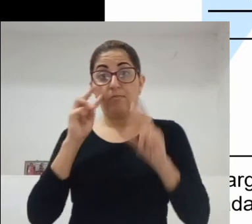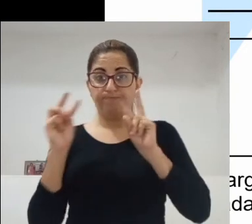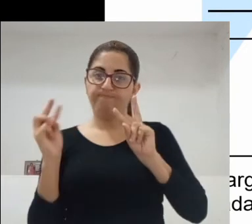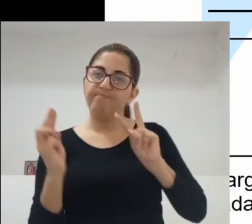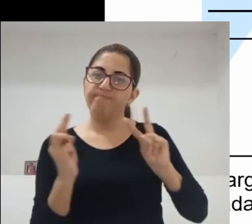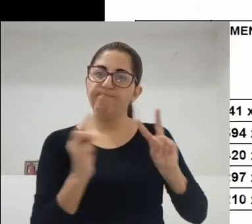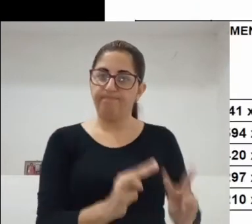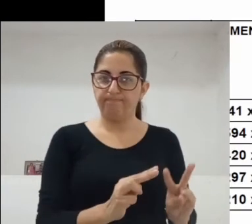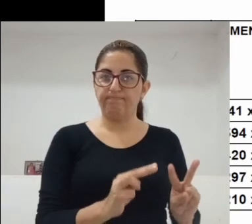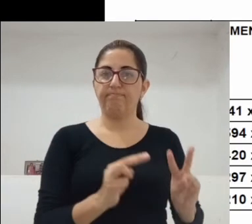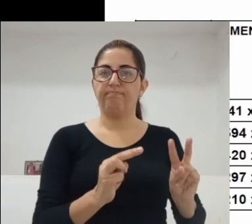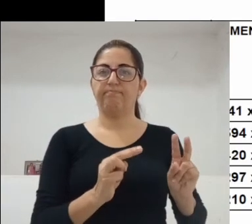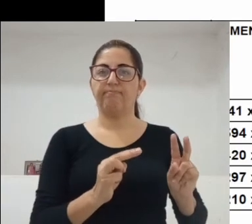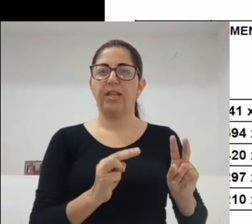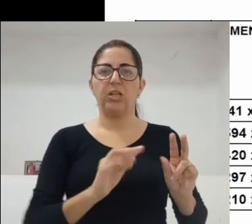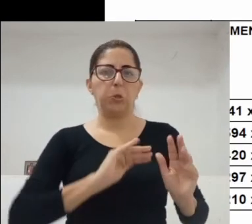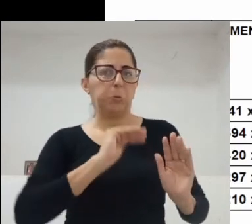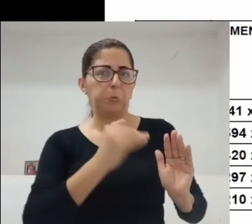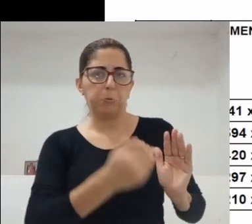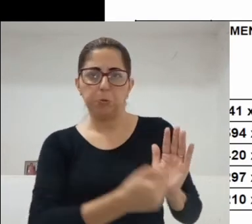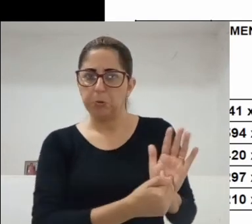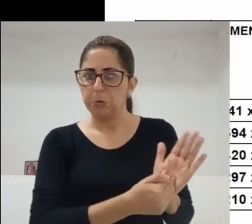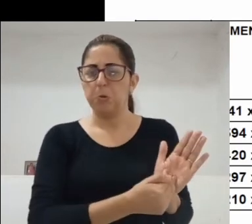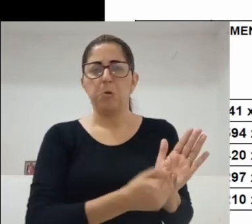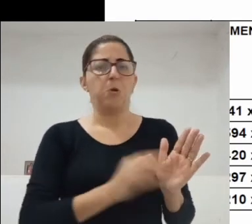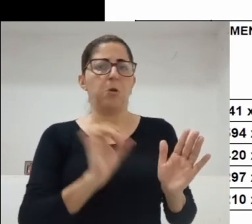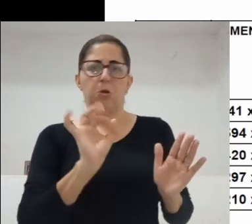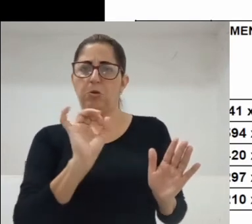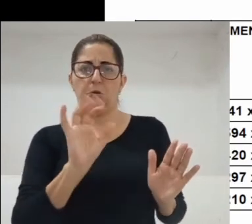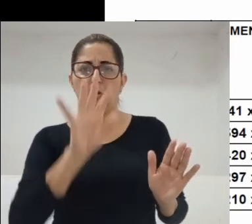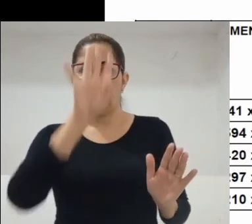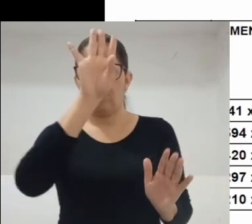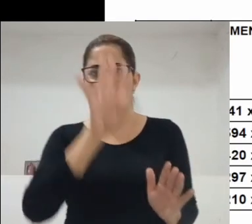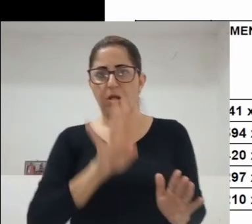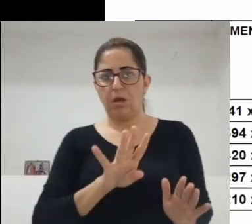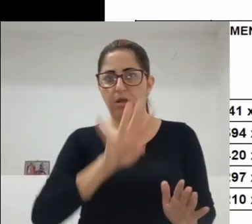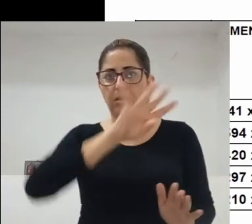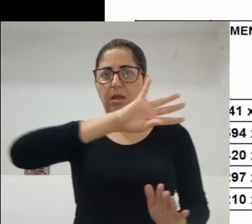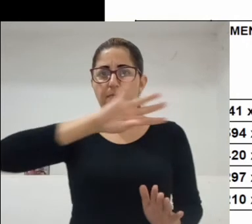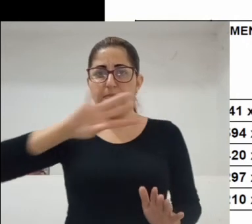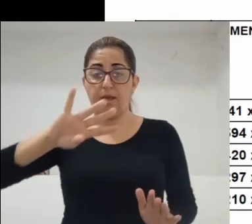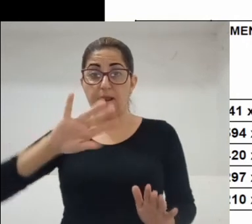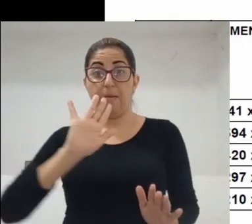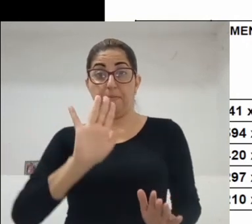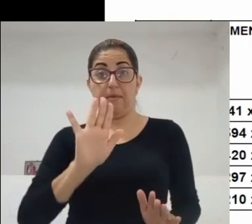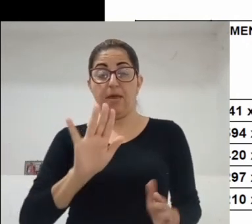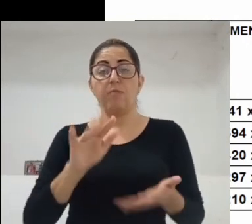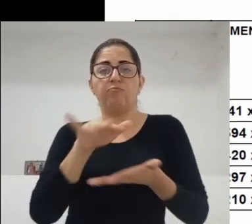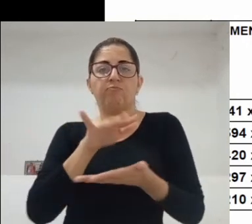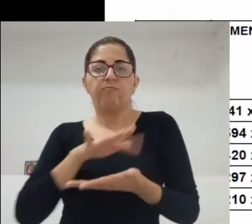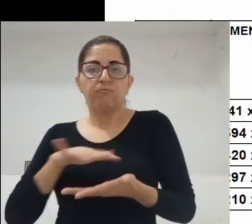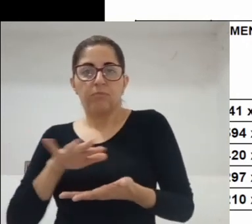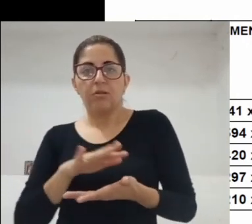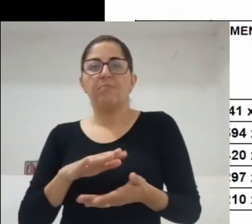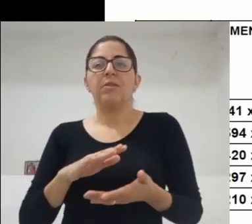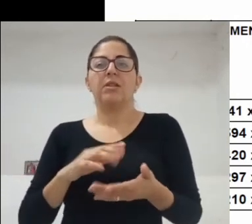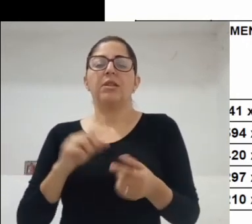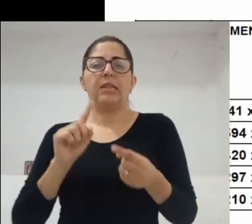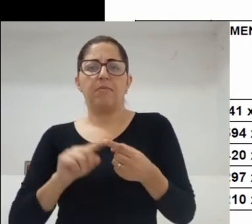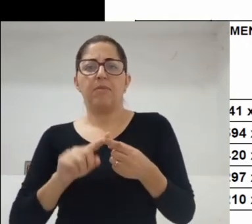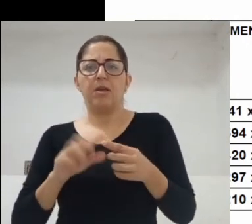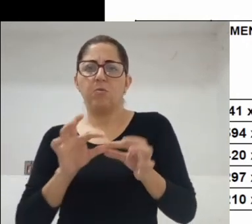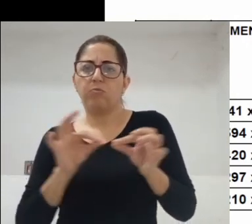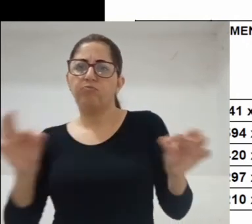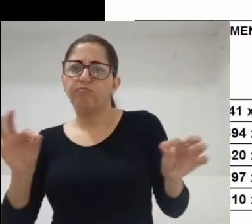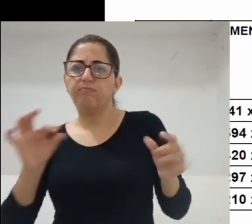desse desenho, certo? Então a gente pode ver aqui de uma visão um pouco maior, né, mais geral, não só